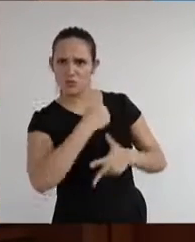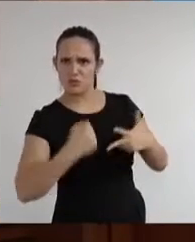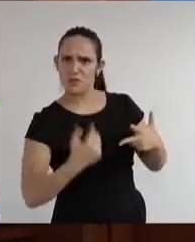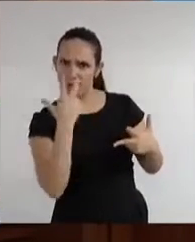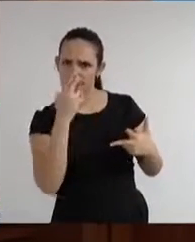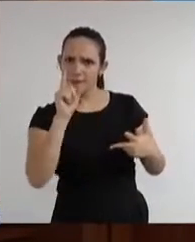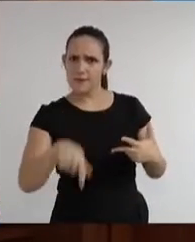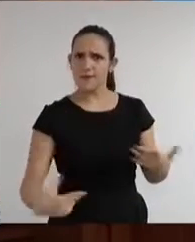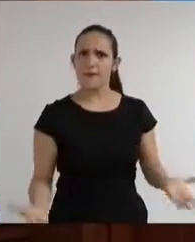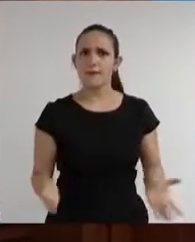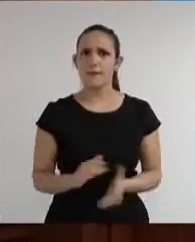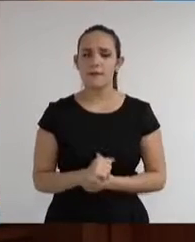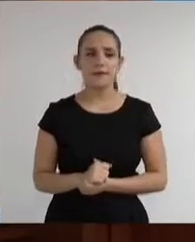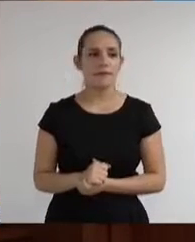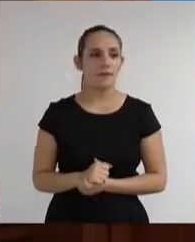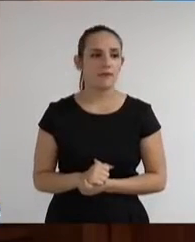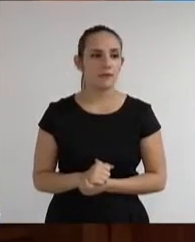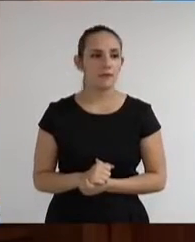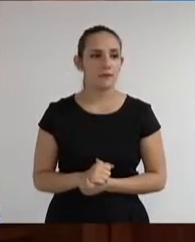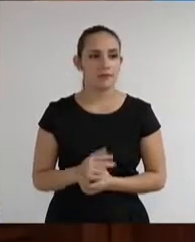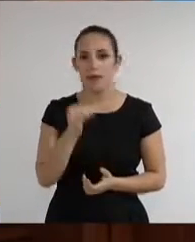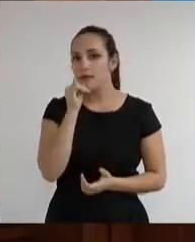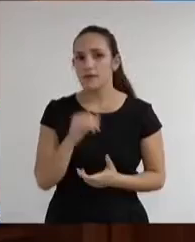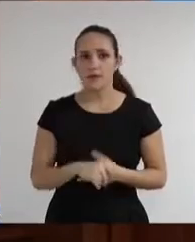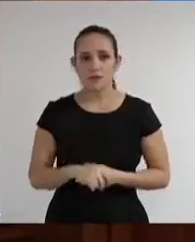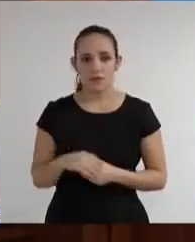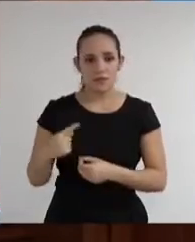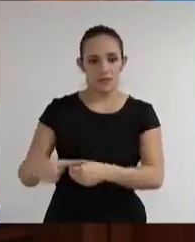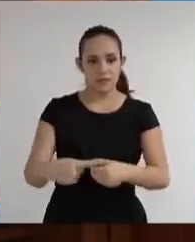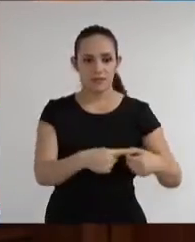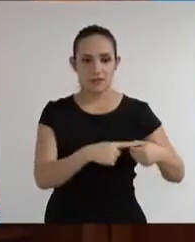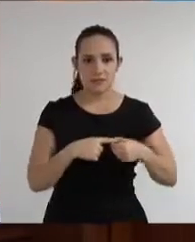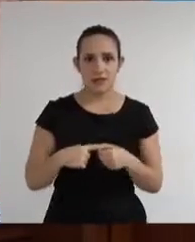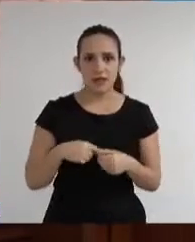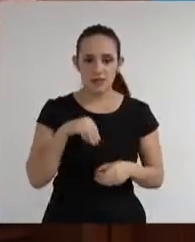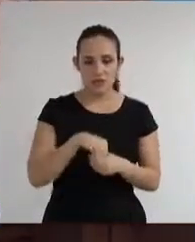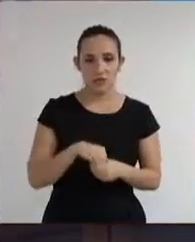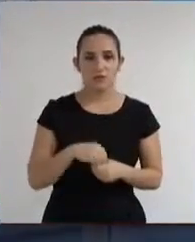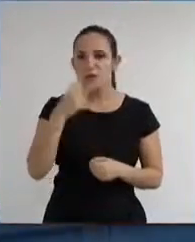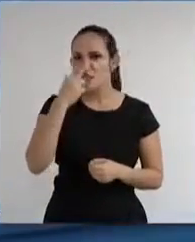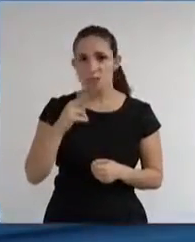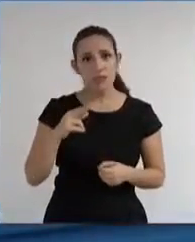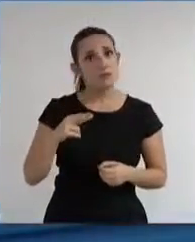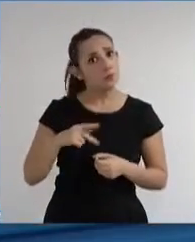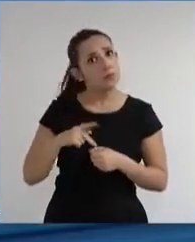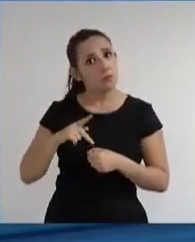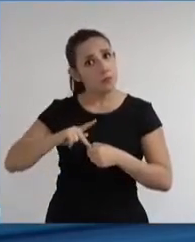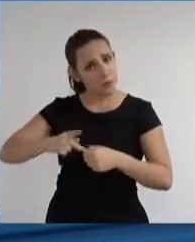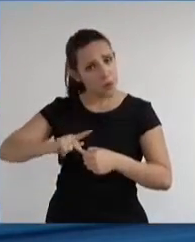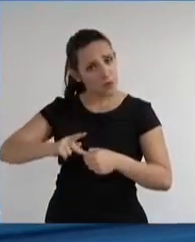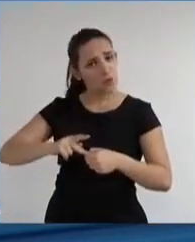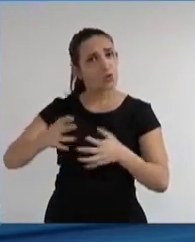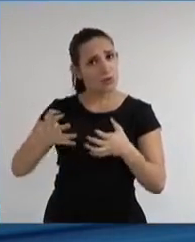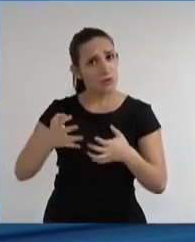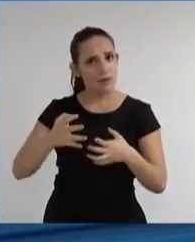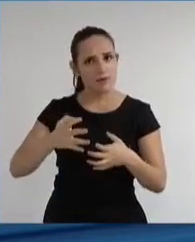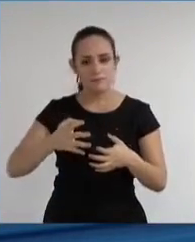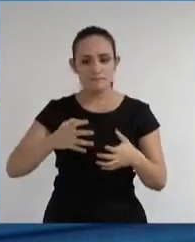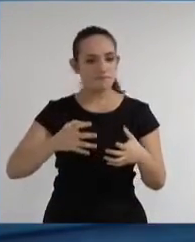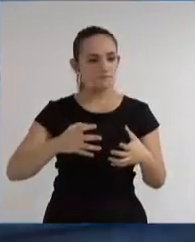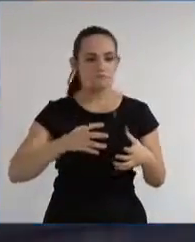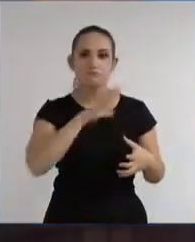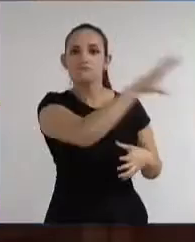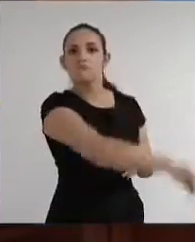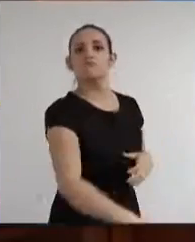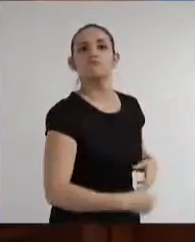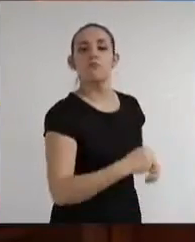andando hoje. Porque aquilo que eu disse, deputado Amaro, no interior, eles só estão faltando sentar na cadeira dos prefeitos e pegar a caneta, porque